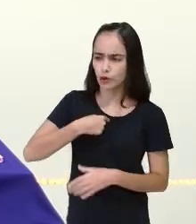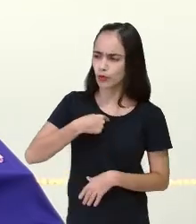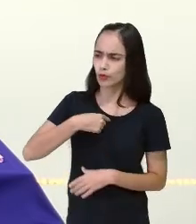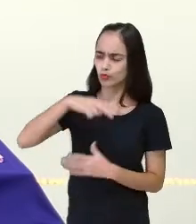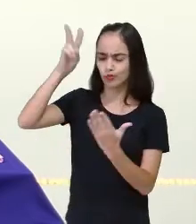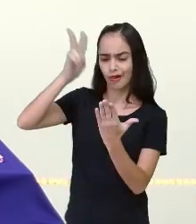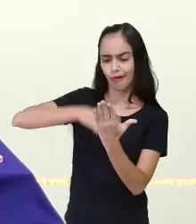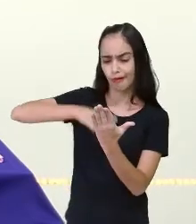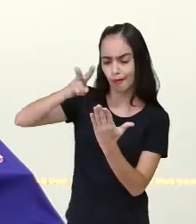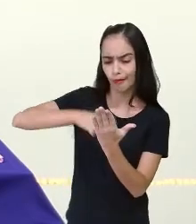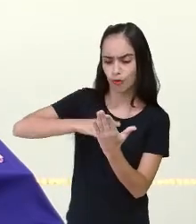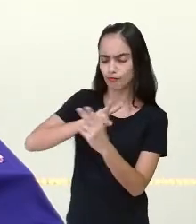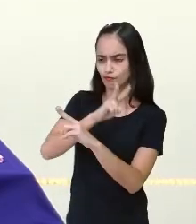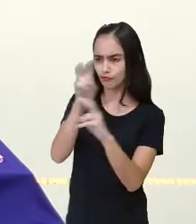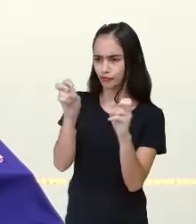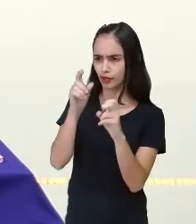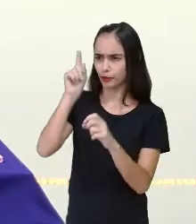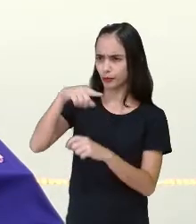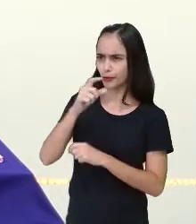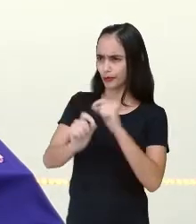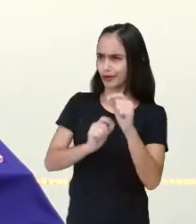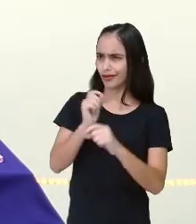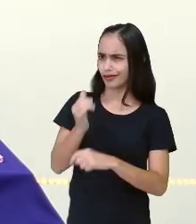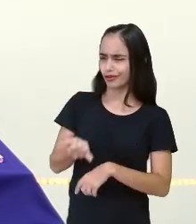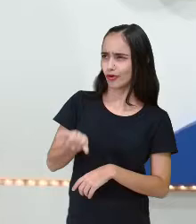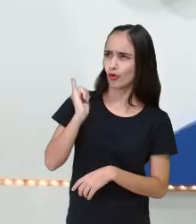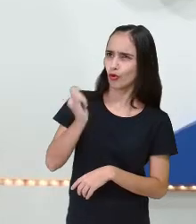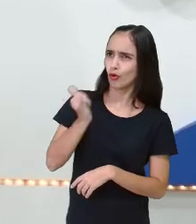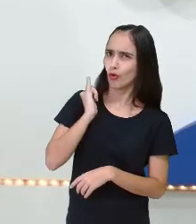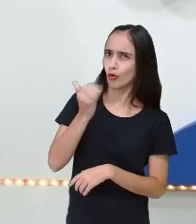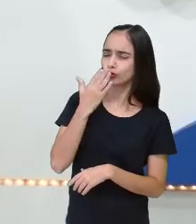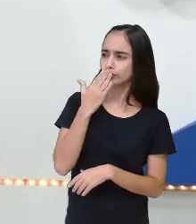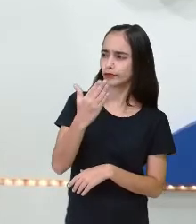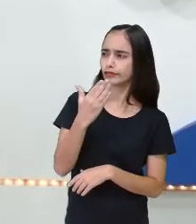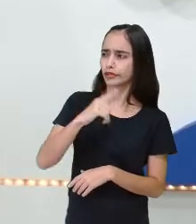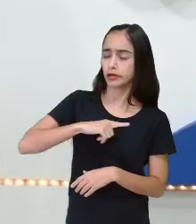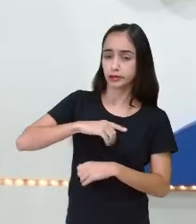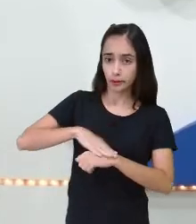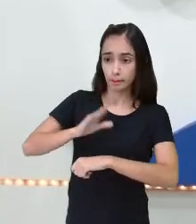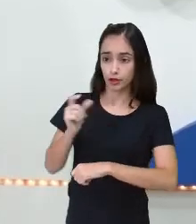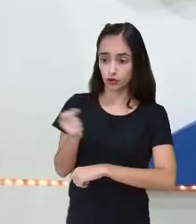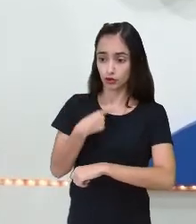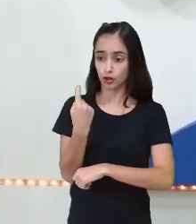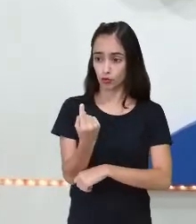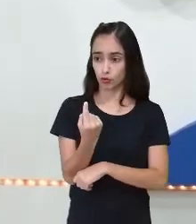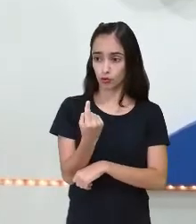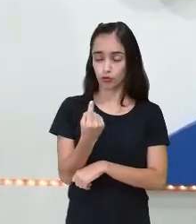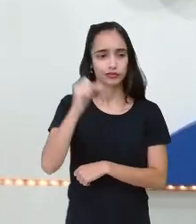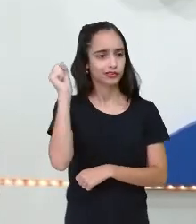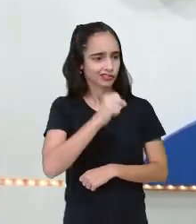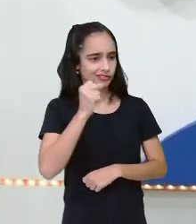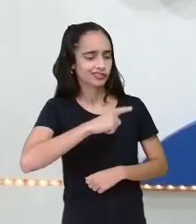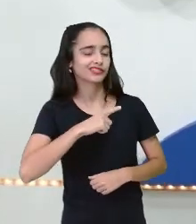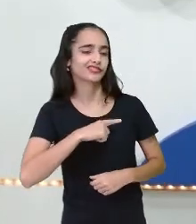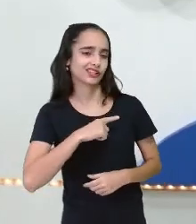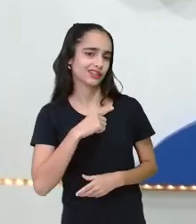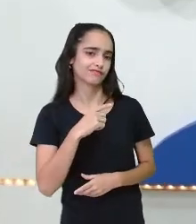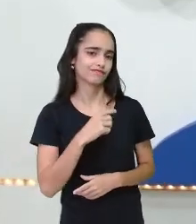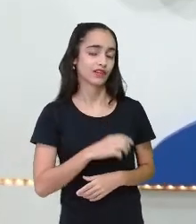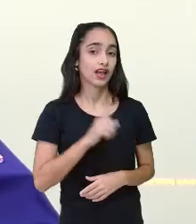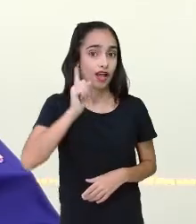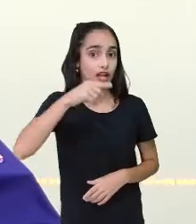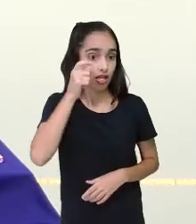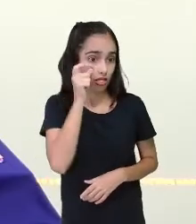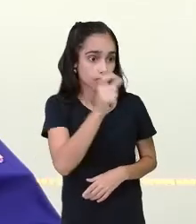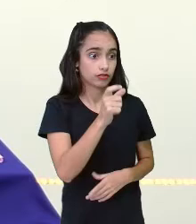estúdio, Contos Preferidos, alguma coisa assim. Isso. Ou seja, tem mais de um ali, não é isso? Tem mais de um. É bem interessante, viu? E